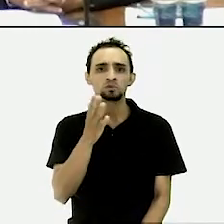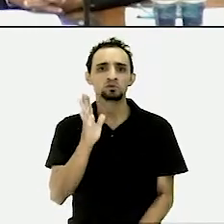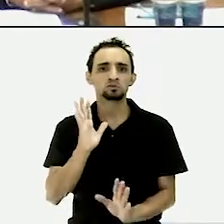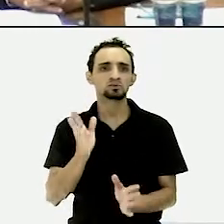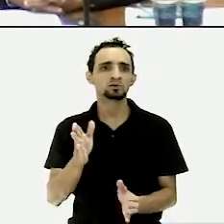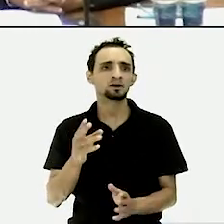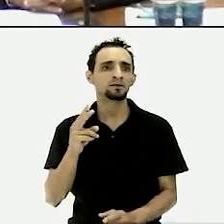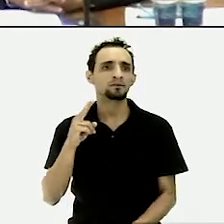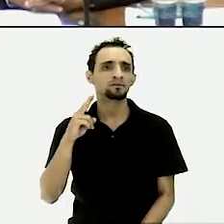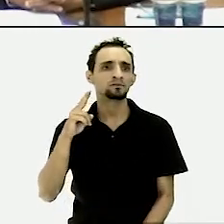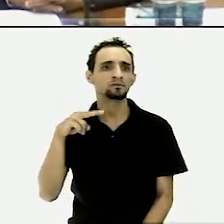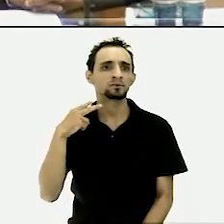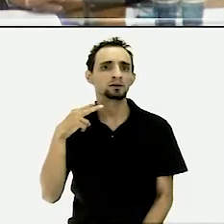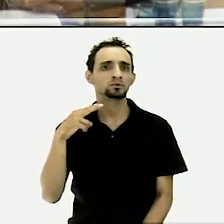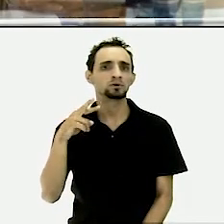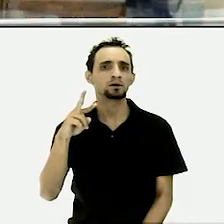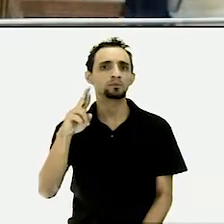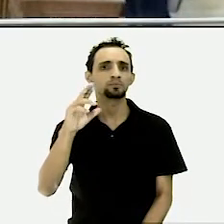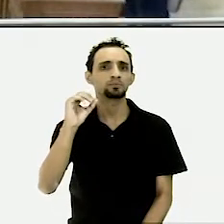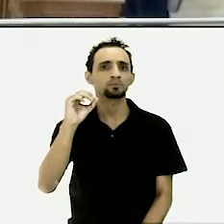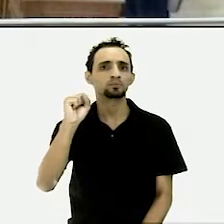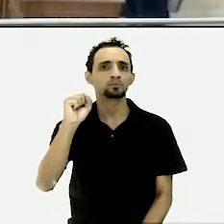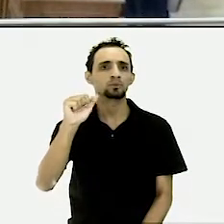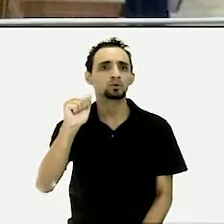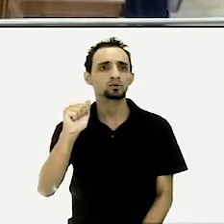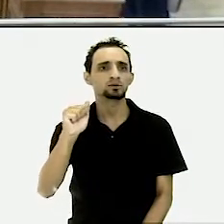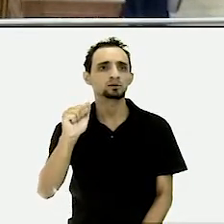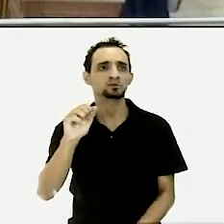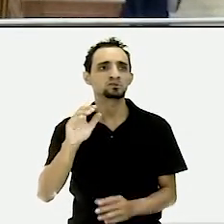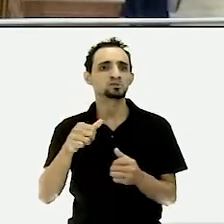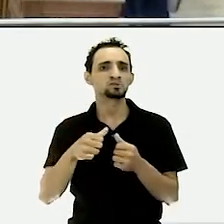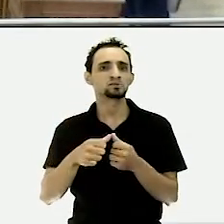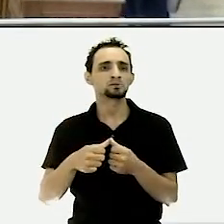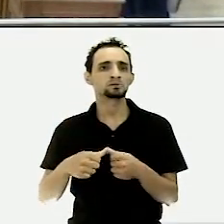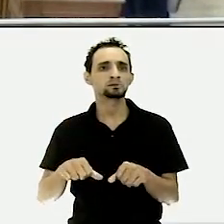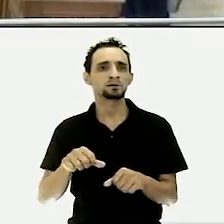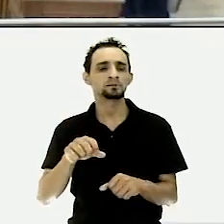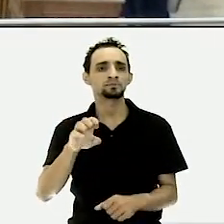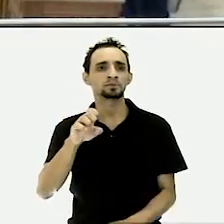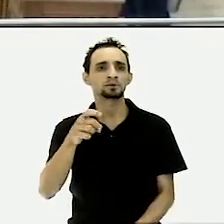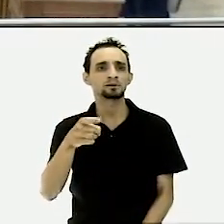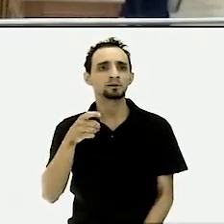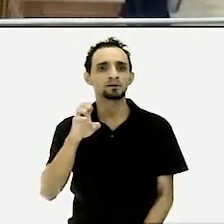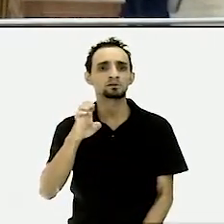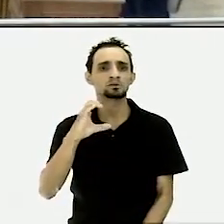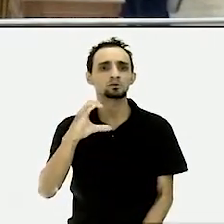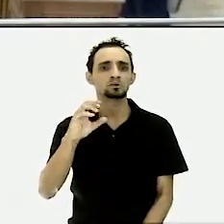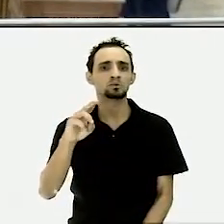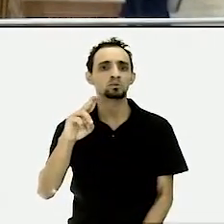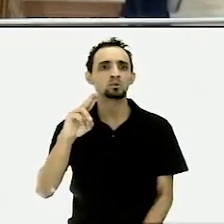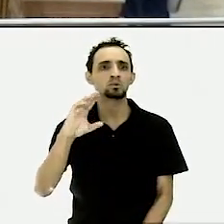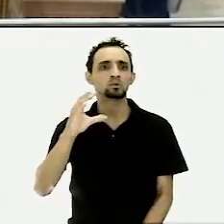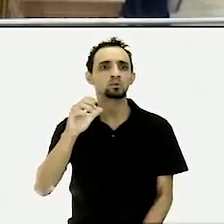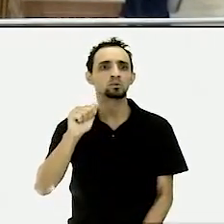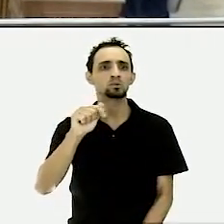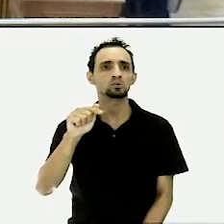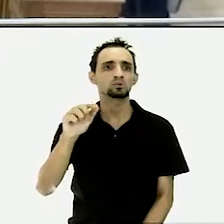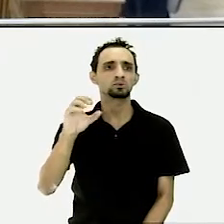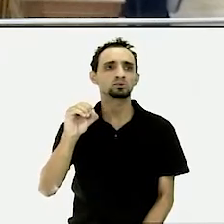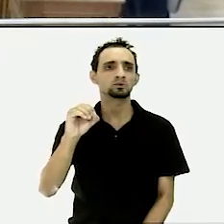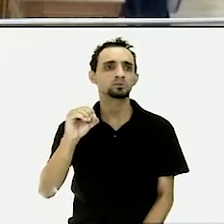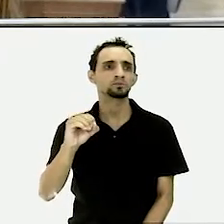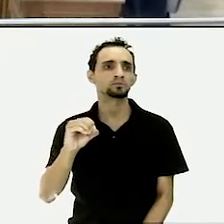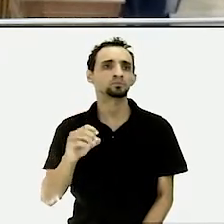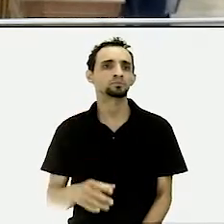está em discussão. Quer falar? Deixar para depois? Tá bom. Em votação,